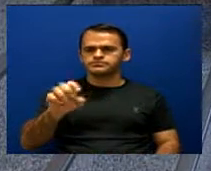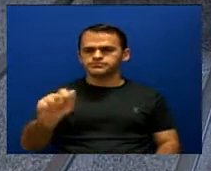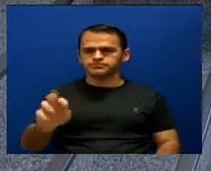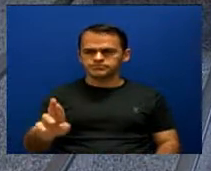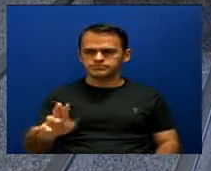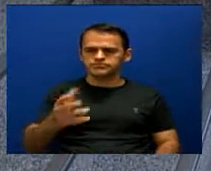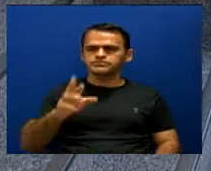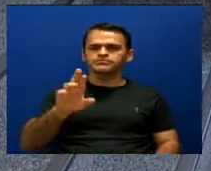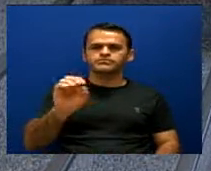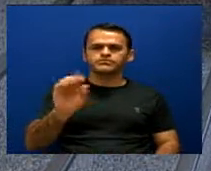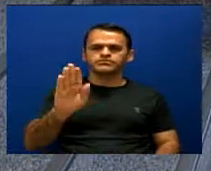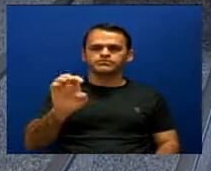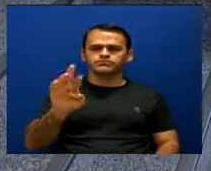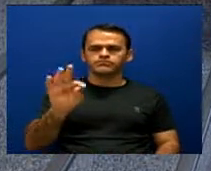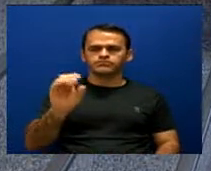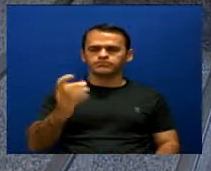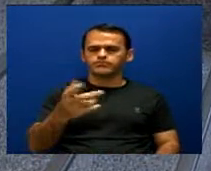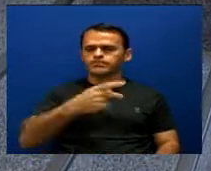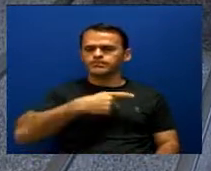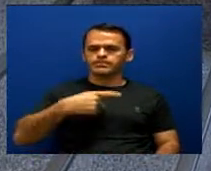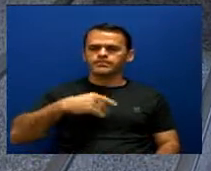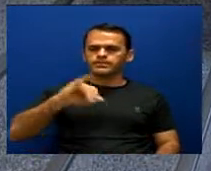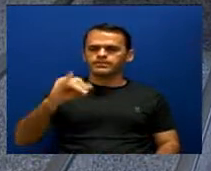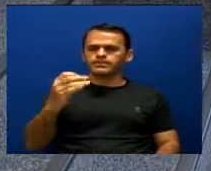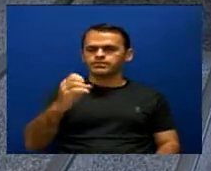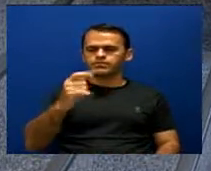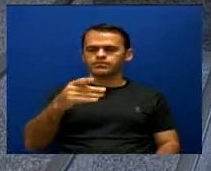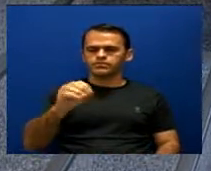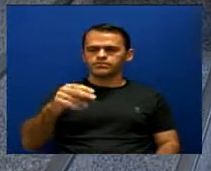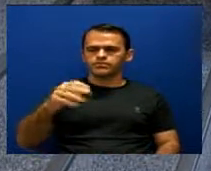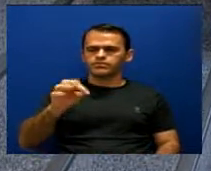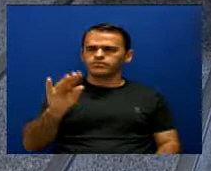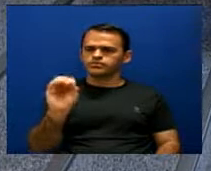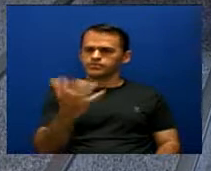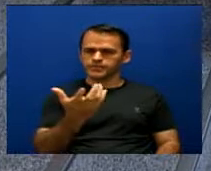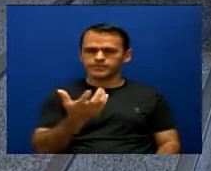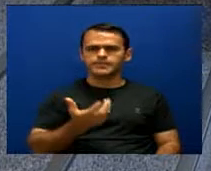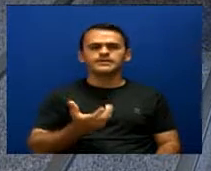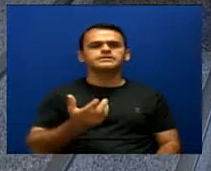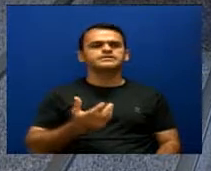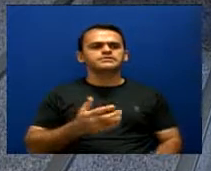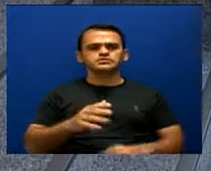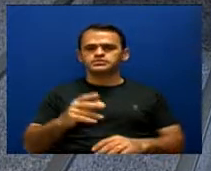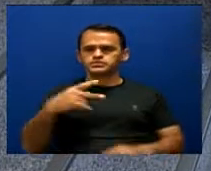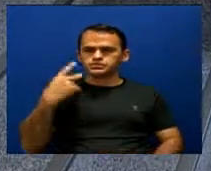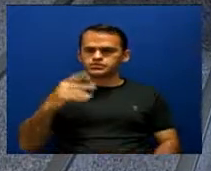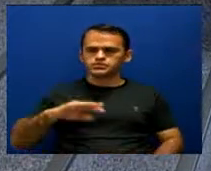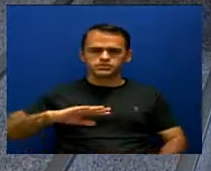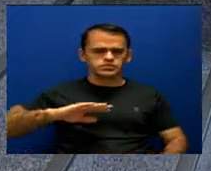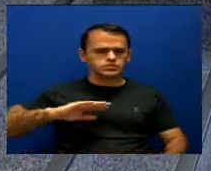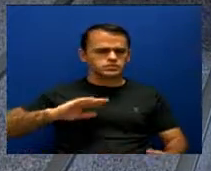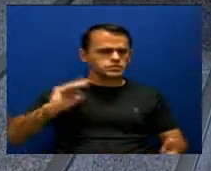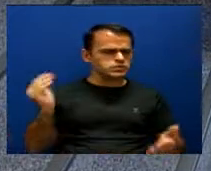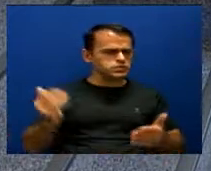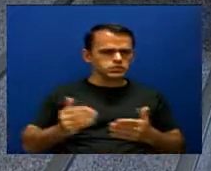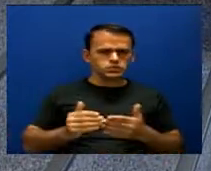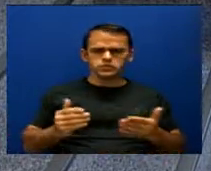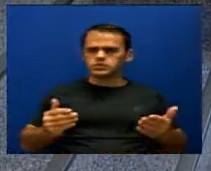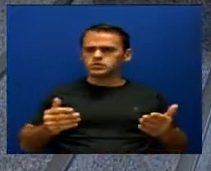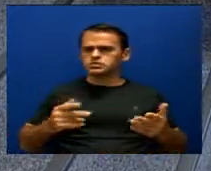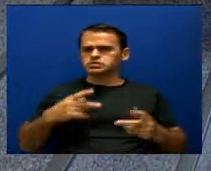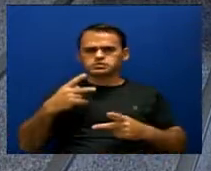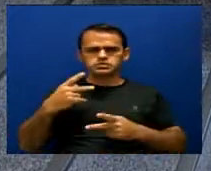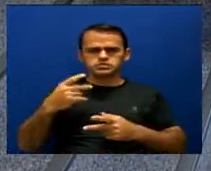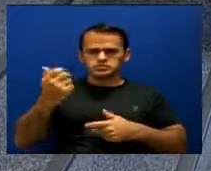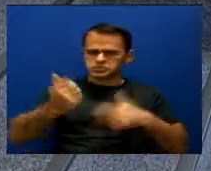né, muito obrigado pela presença do senhor. Pastor João Neto também, obrigado pela presença do senhor aqui no plenário. Bom, todos os vereadores já inscritos já falaram,